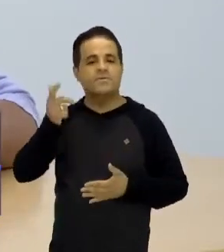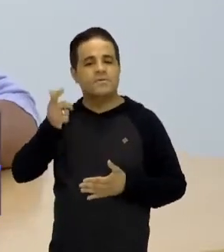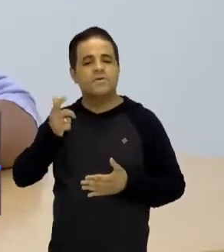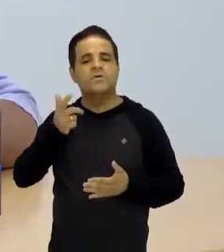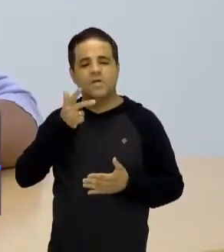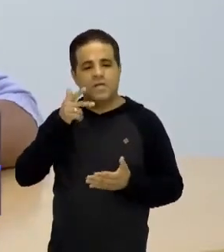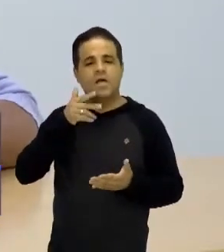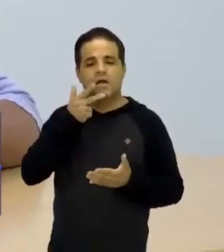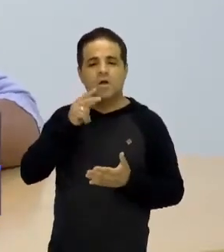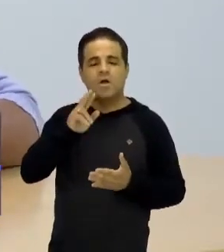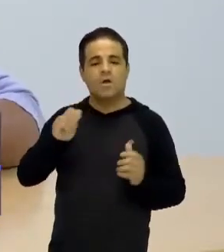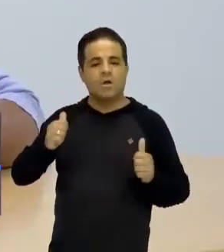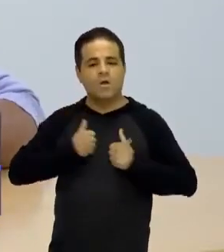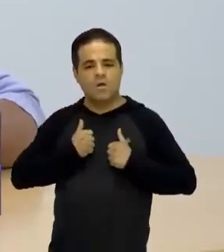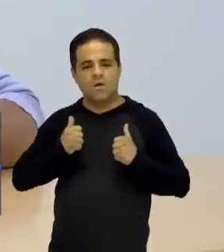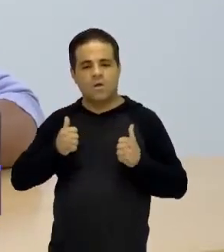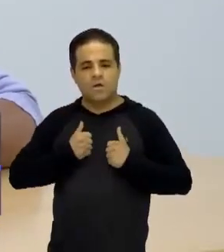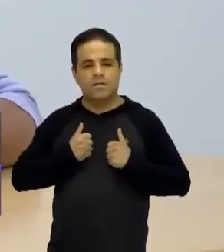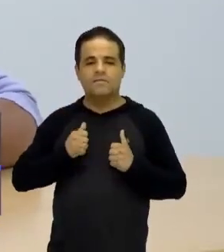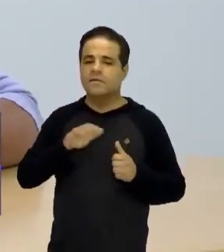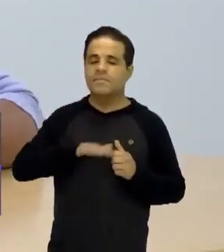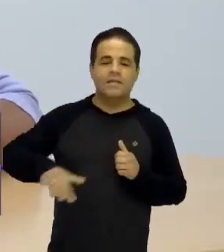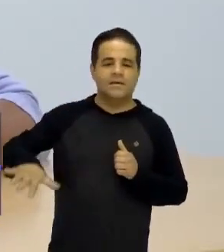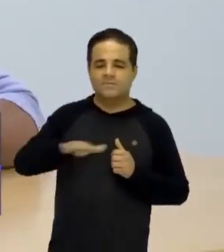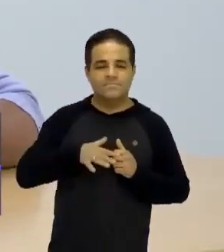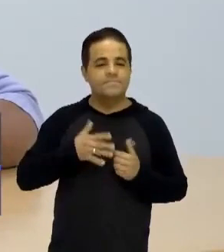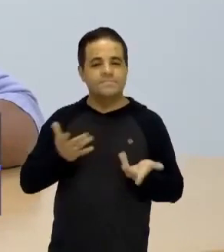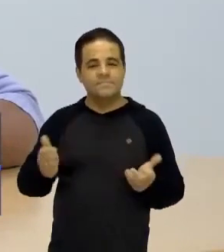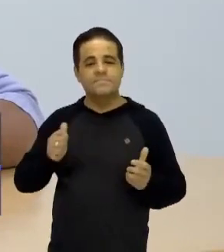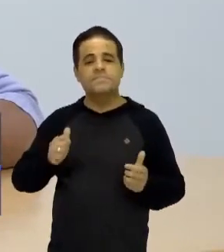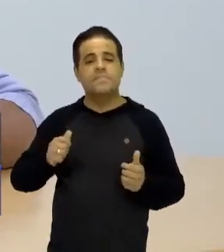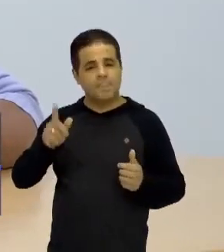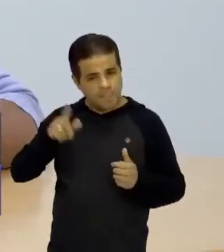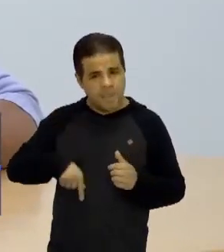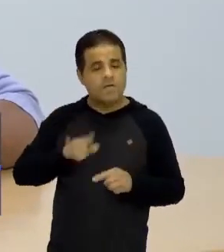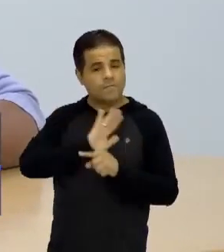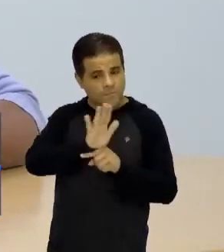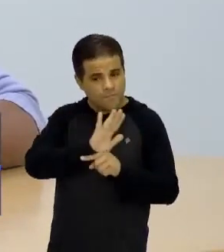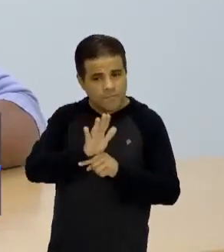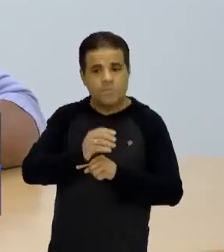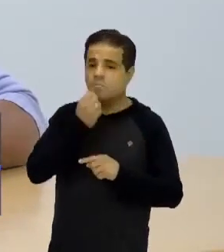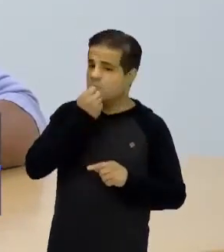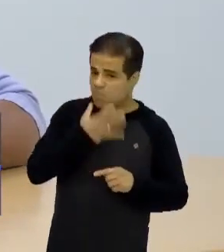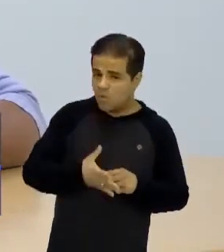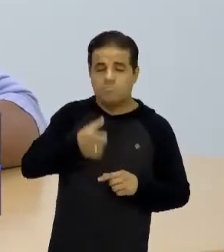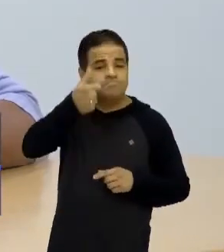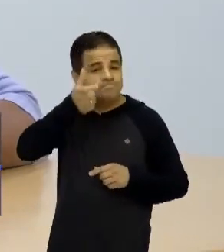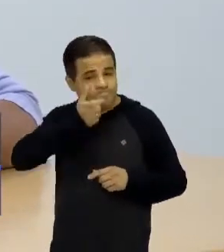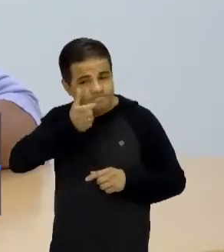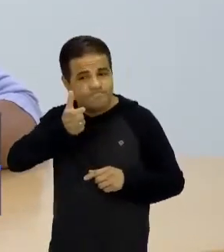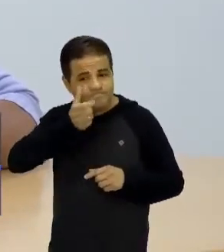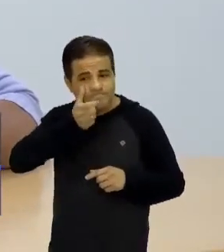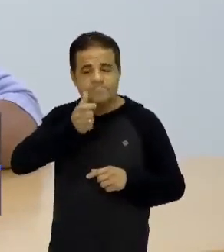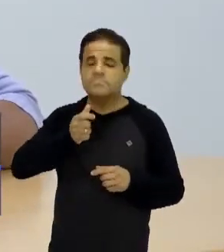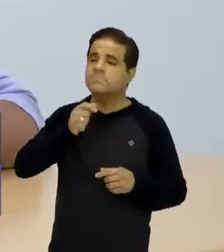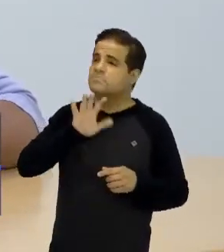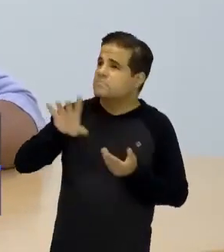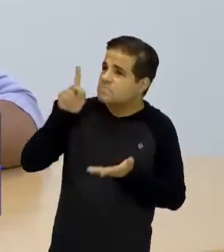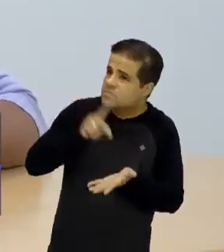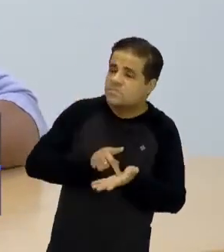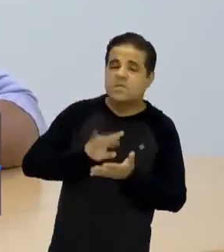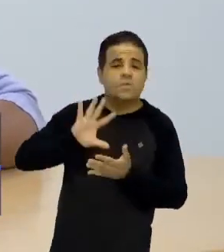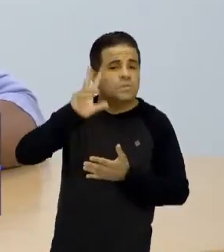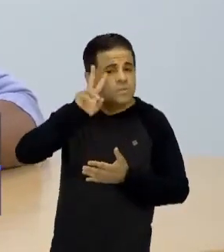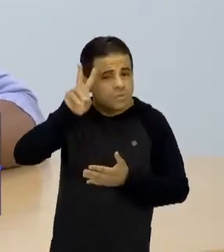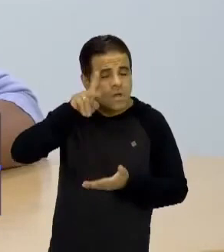filme Hotel Ruanda. O professor Wagner dando a dica desse filme aí, excelente filme. para assistir e ver a questão da realidade em